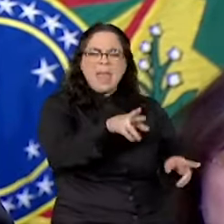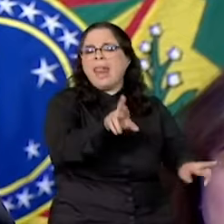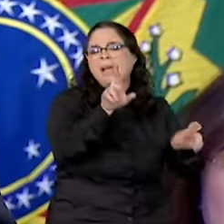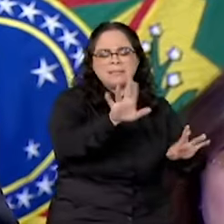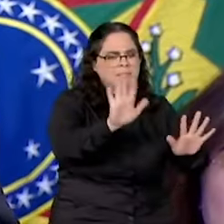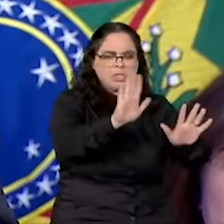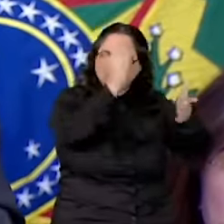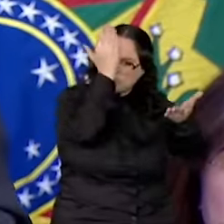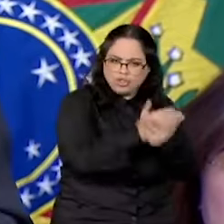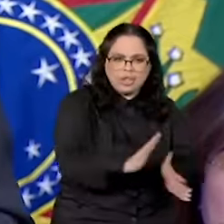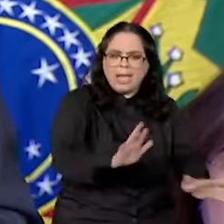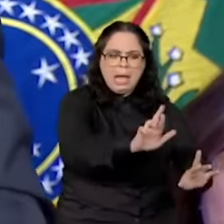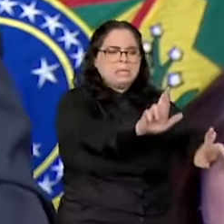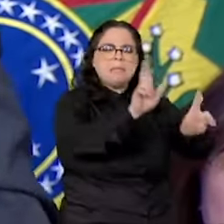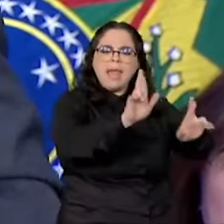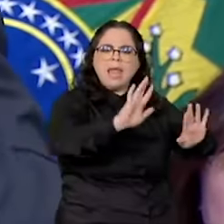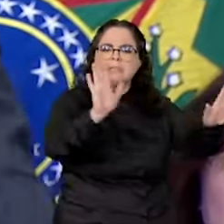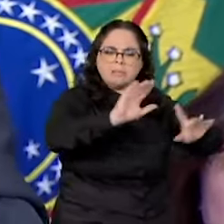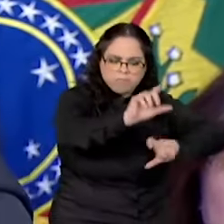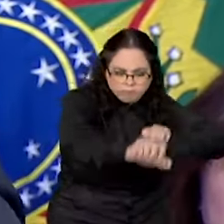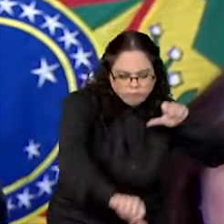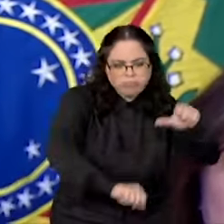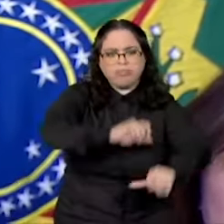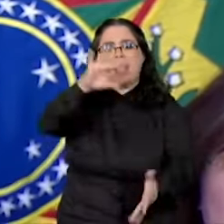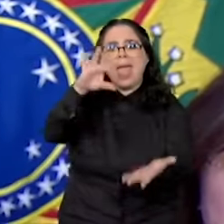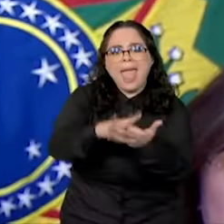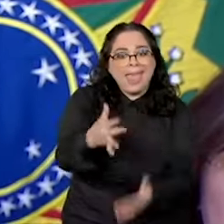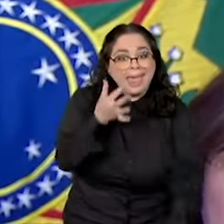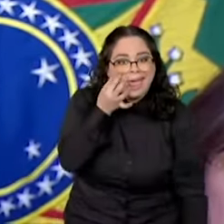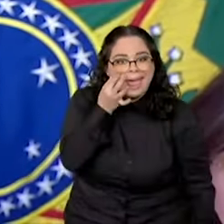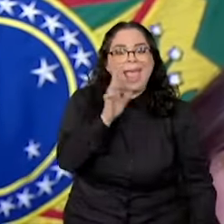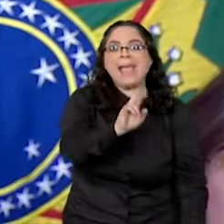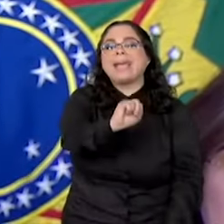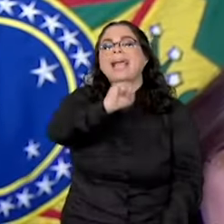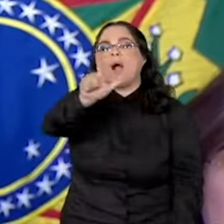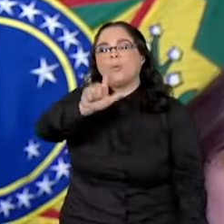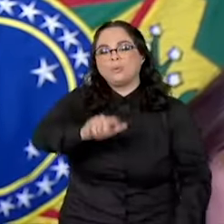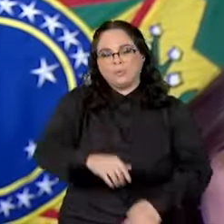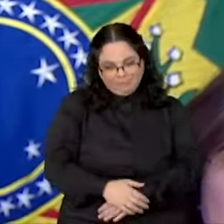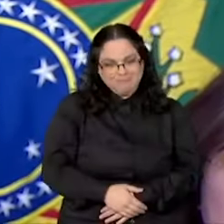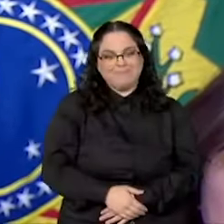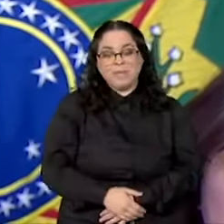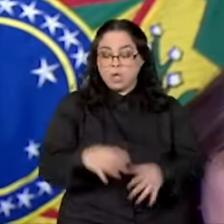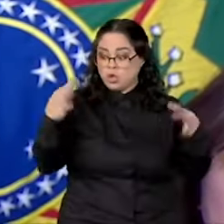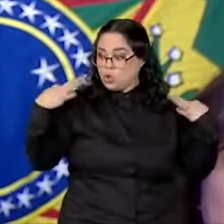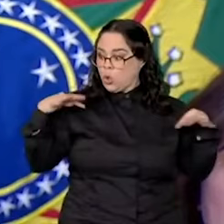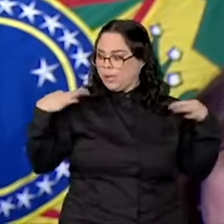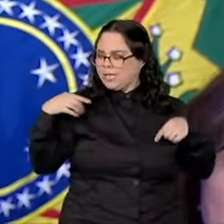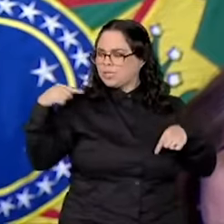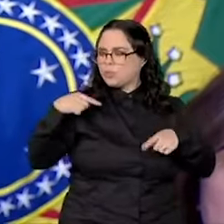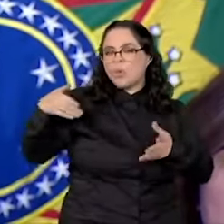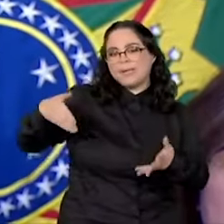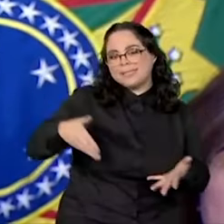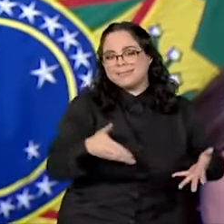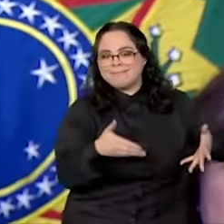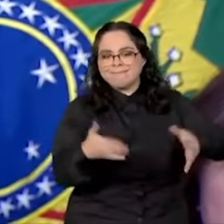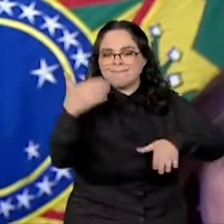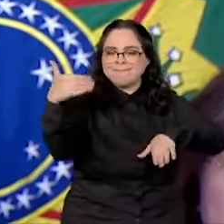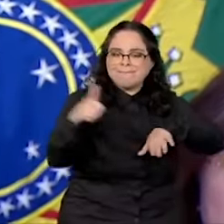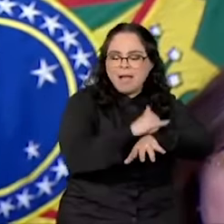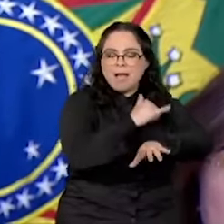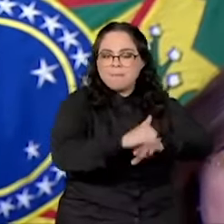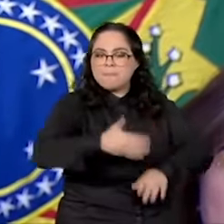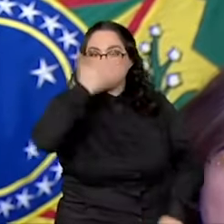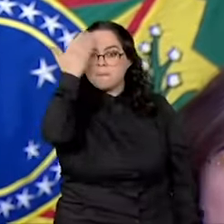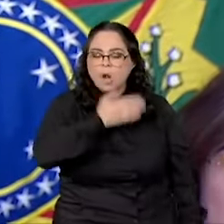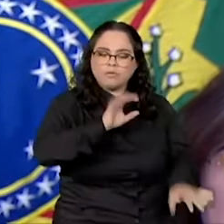esperança. Esse país tem que se tornar realidade. E o turismo é um dos melhores caminhos para a gente provar